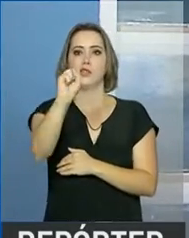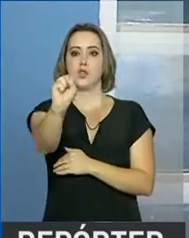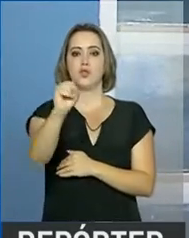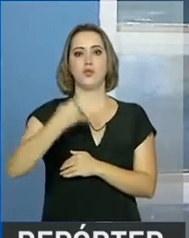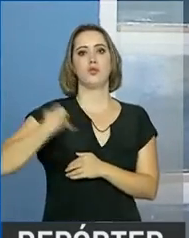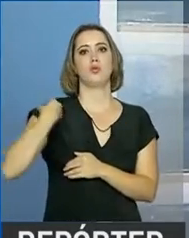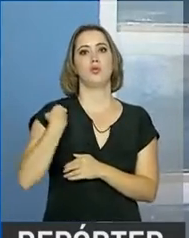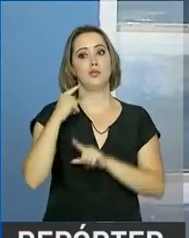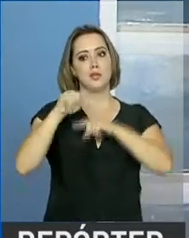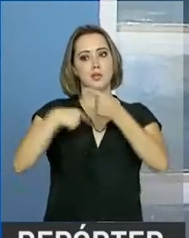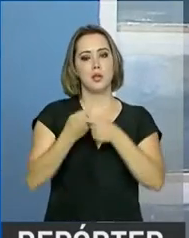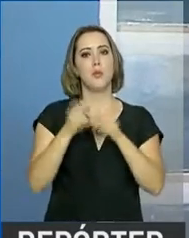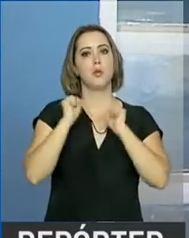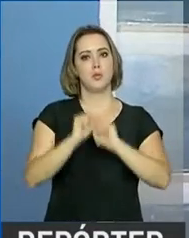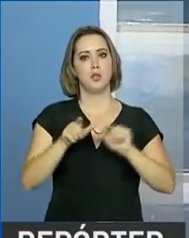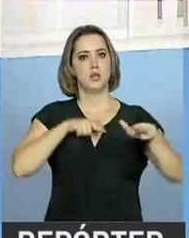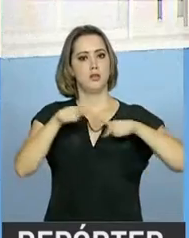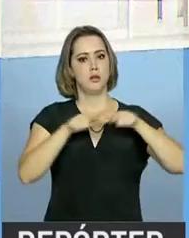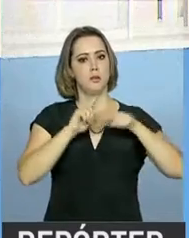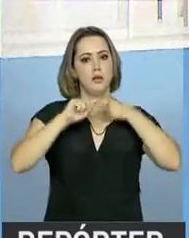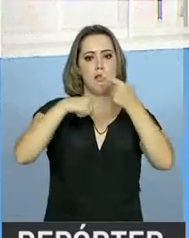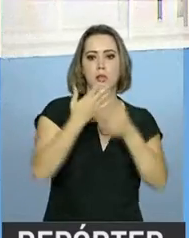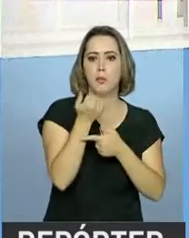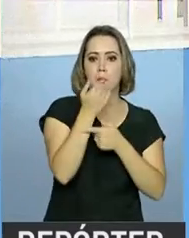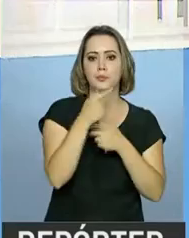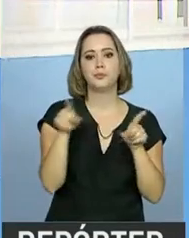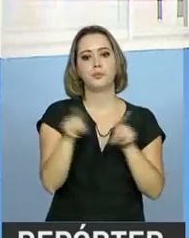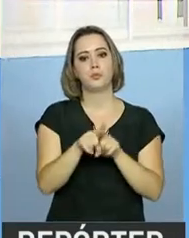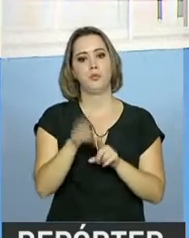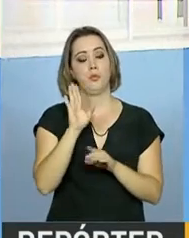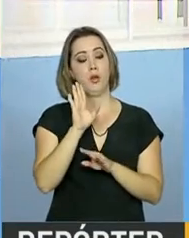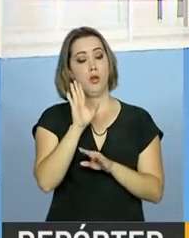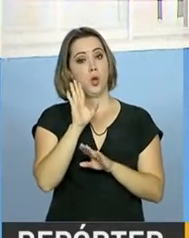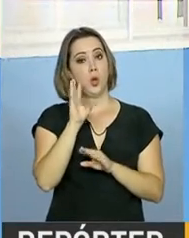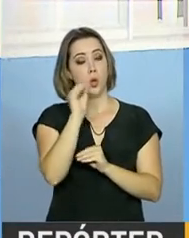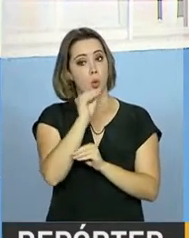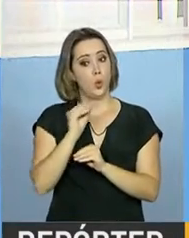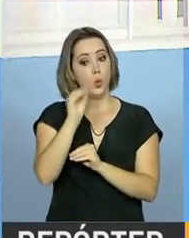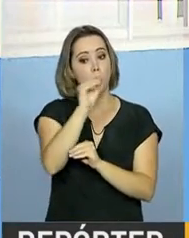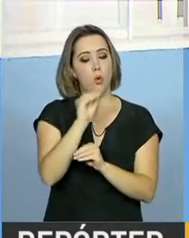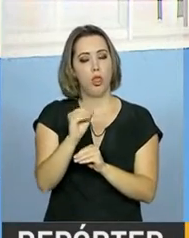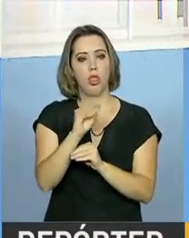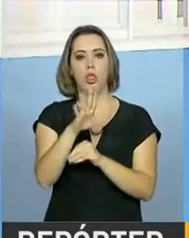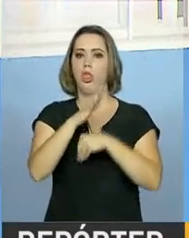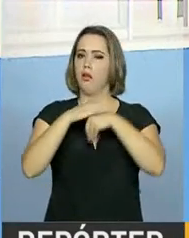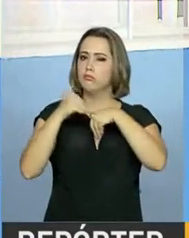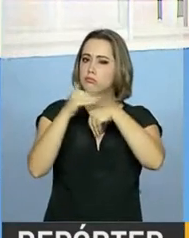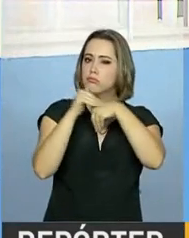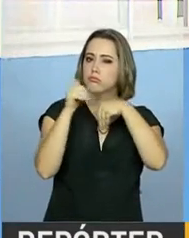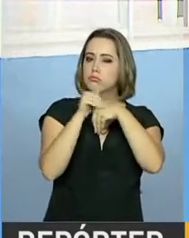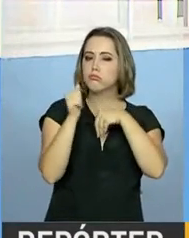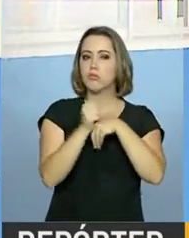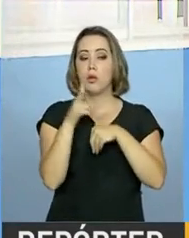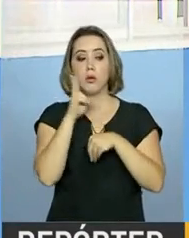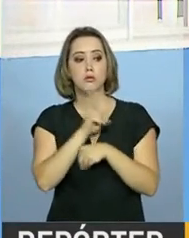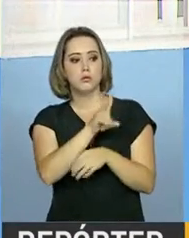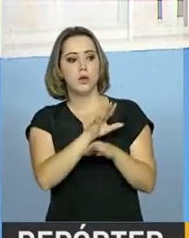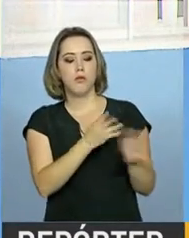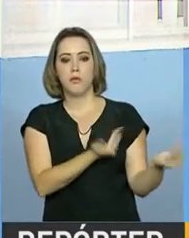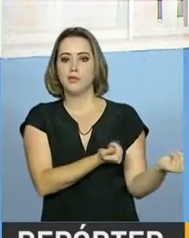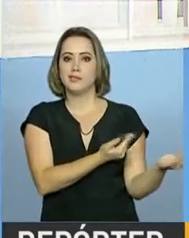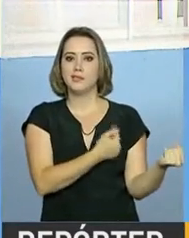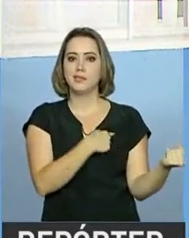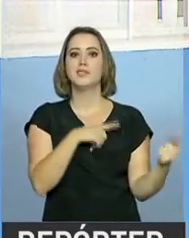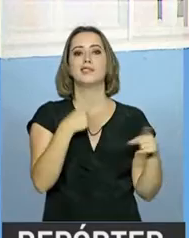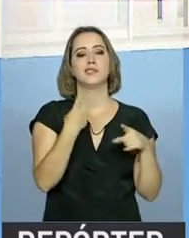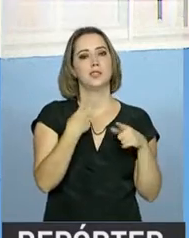montado a linha pode vir sozinho o apadrinhamento afetivo é voltado para aquelas crianças e adolescentes que podem ter mais dificuldade